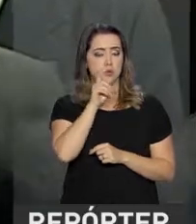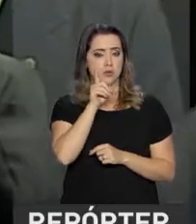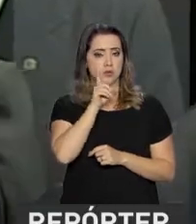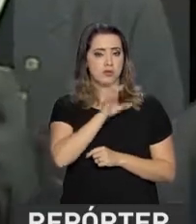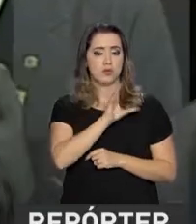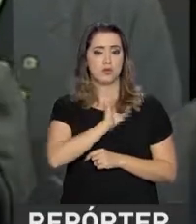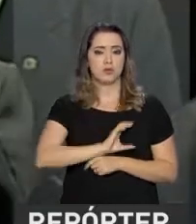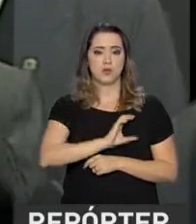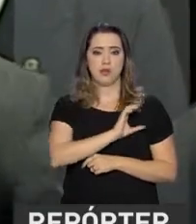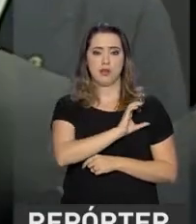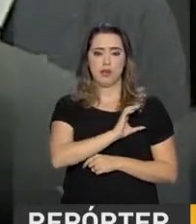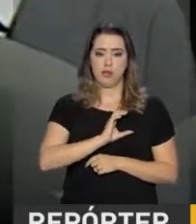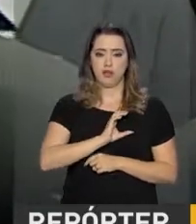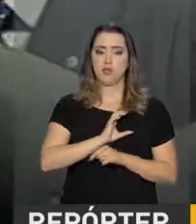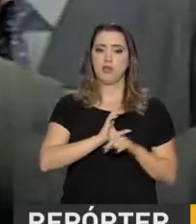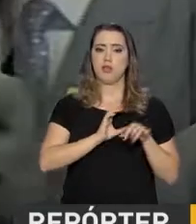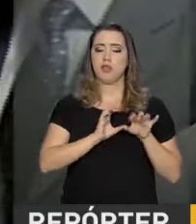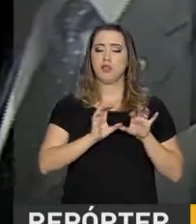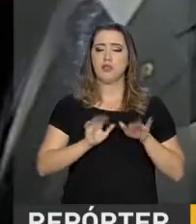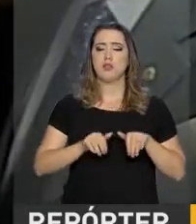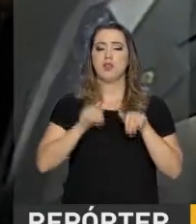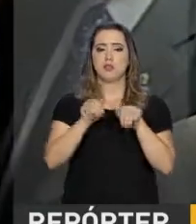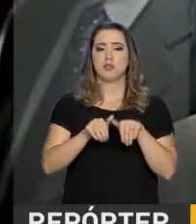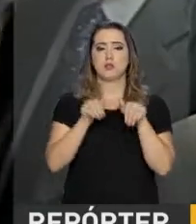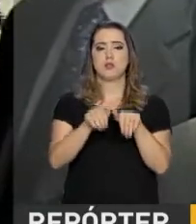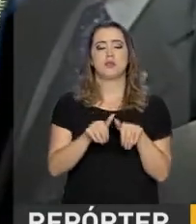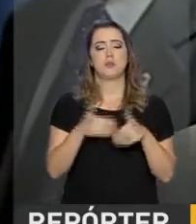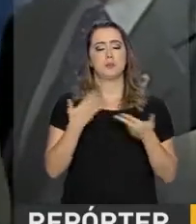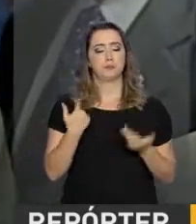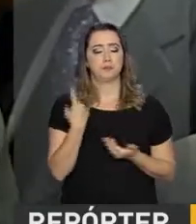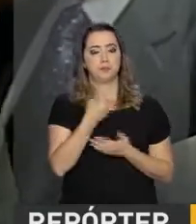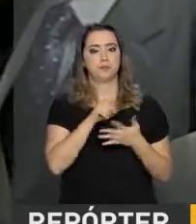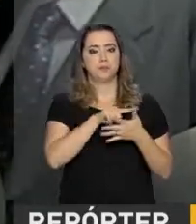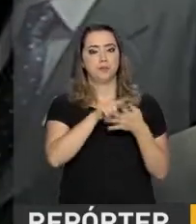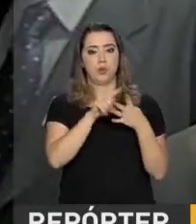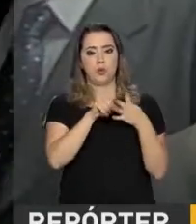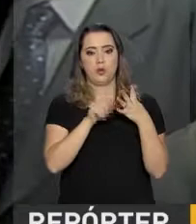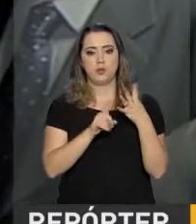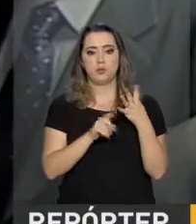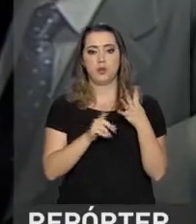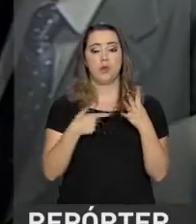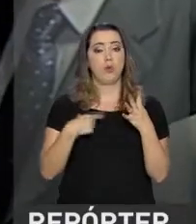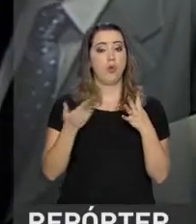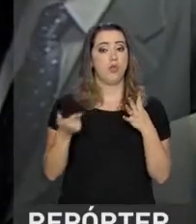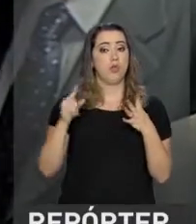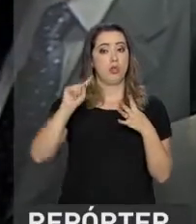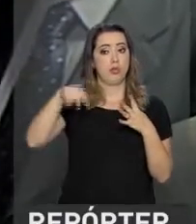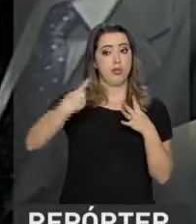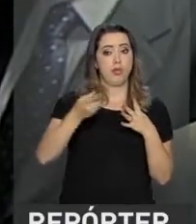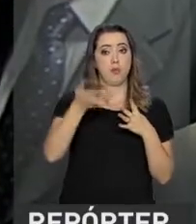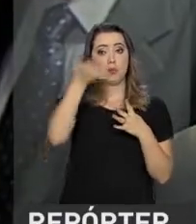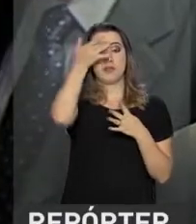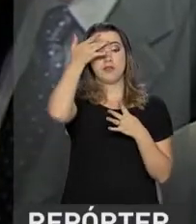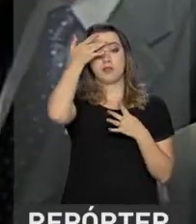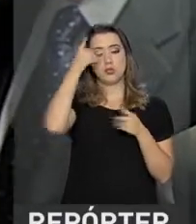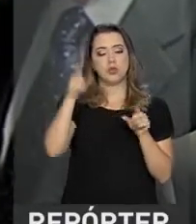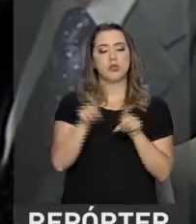com o embaixador da Índia, né, com quem nós devemos celebrar um convênio